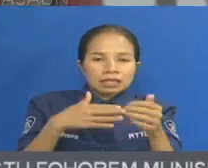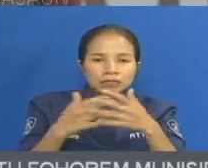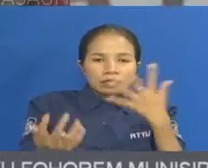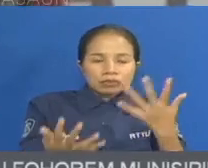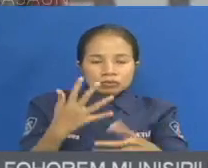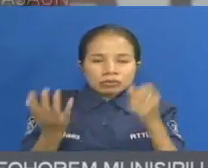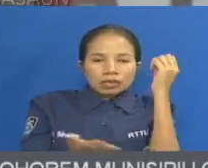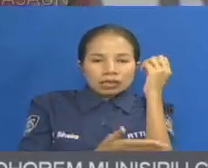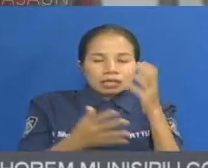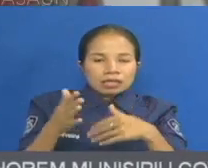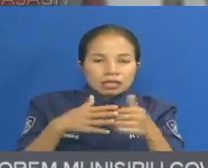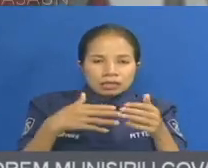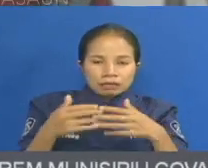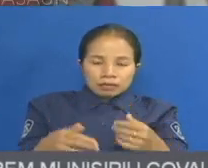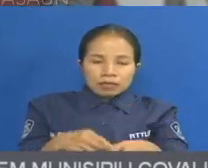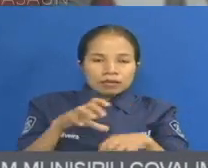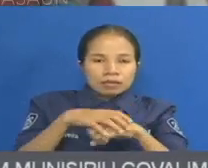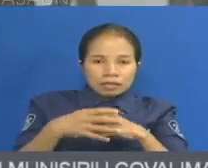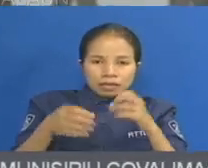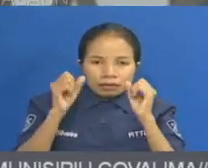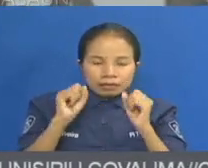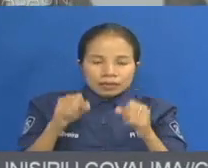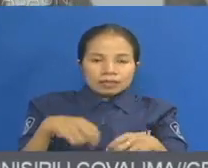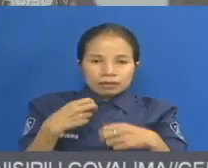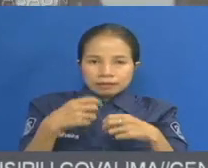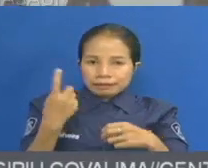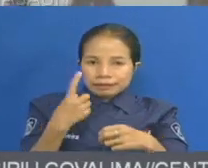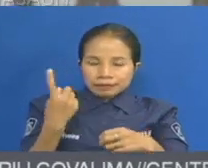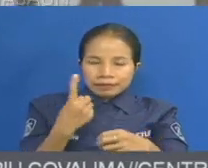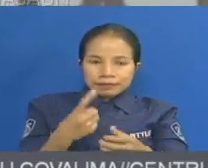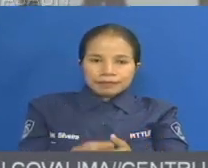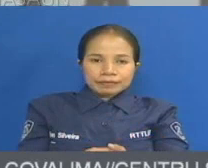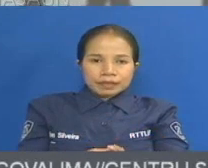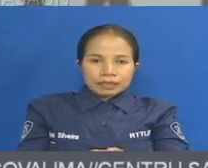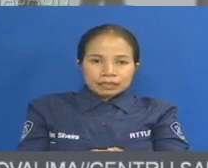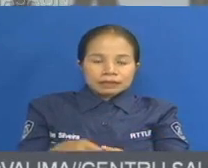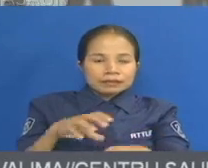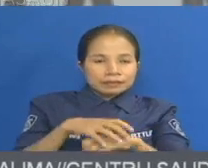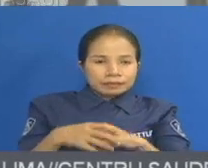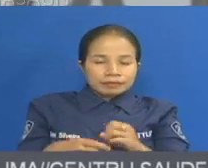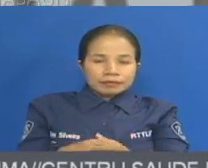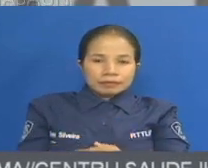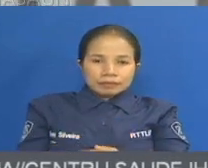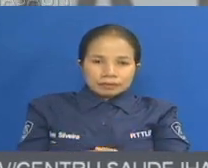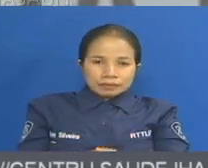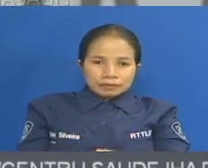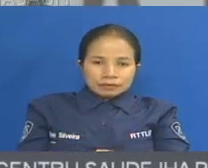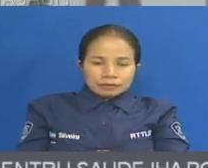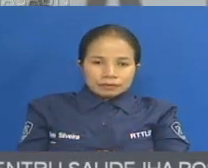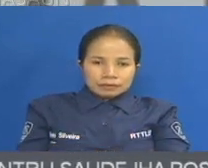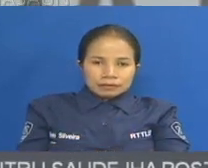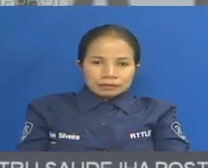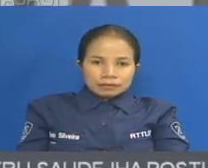rai kwandu dodok, rai belemun. Pating, erosang, kraya lai, deslizamento da